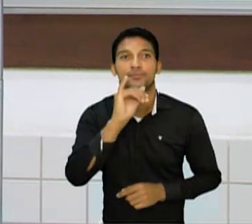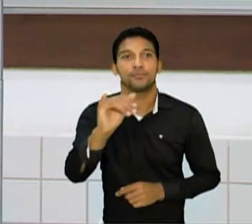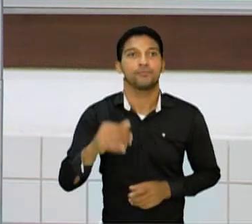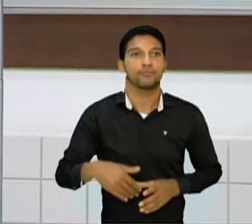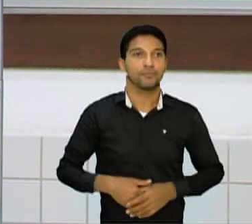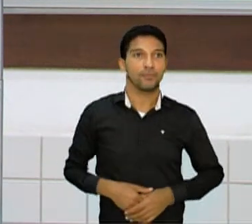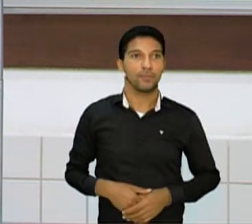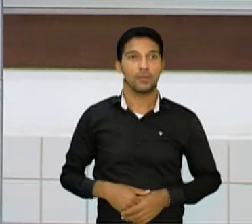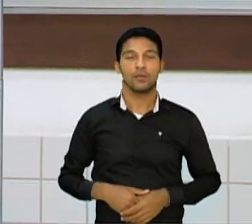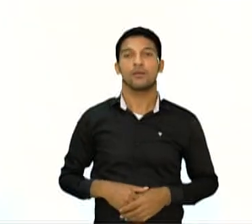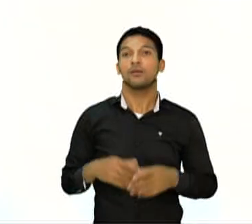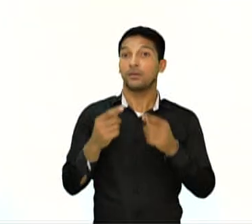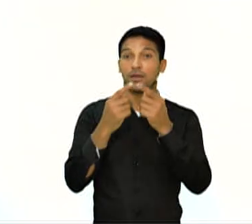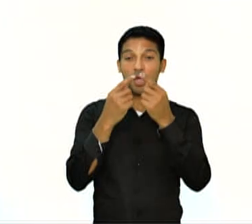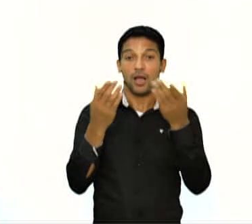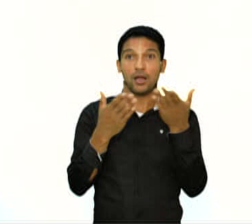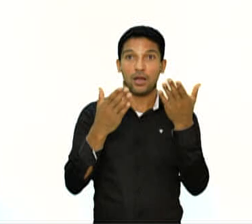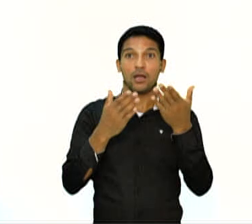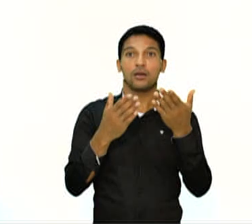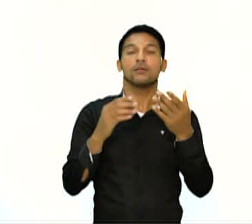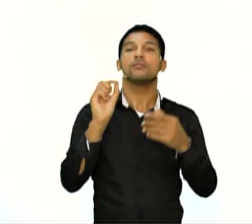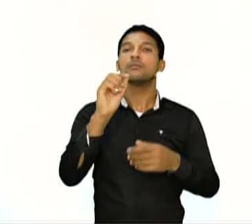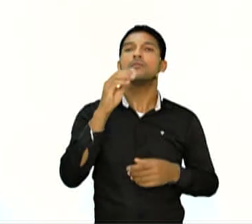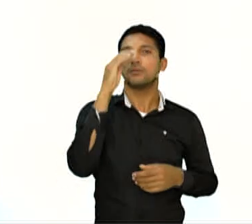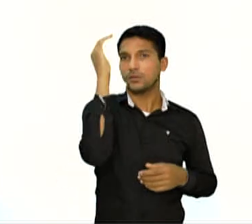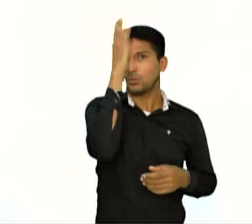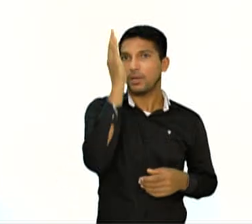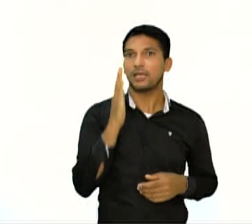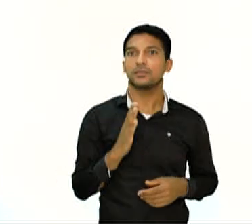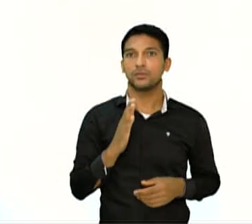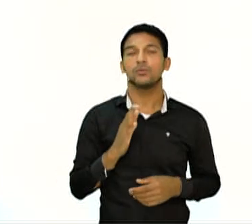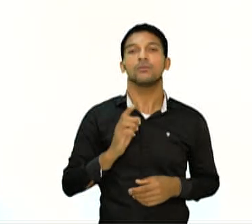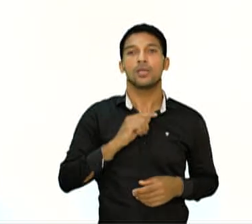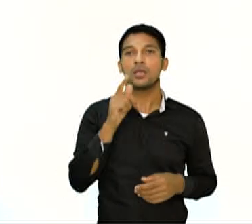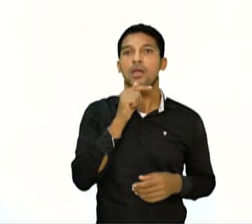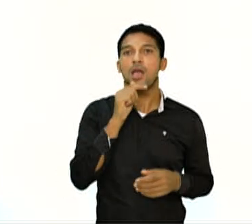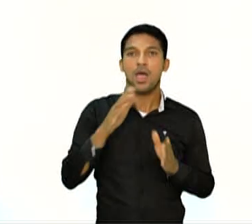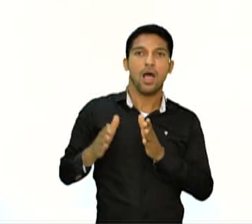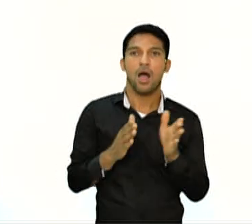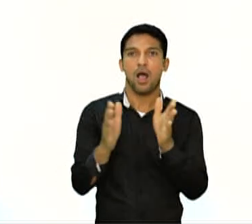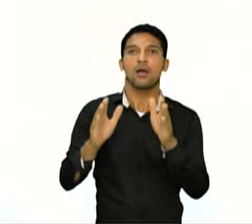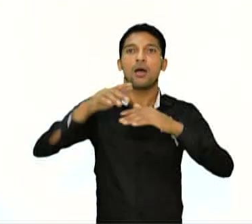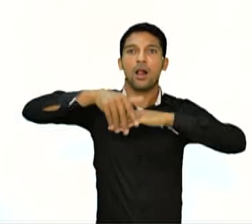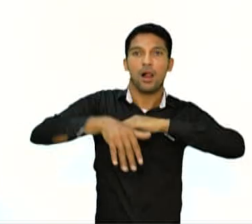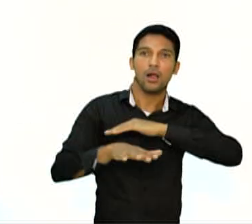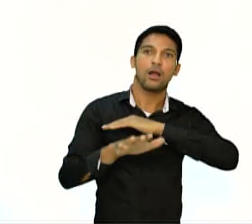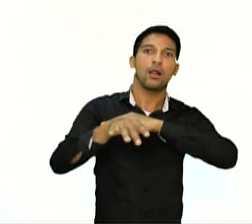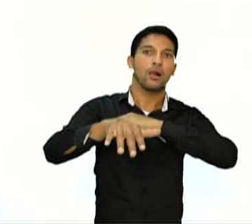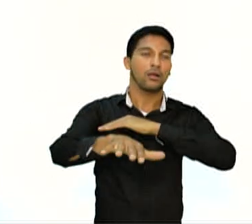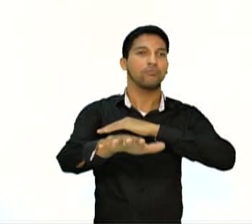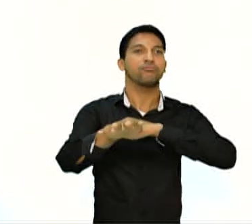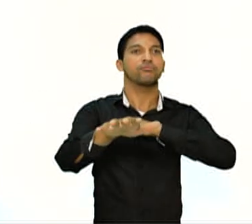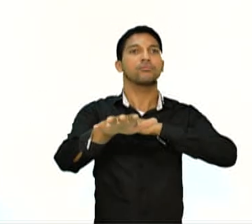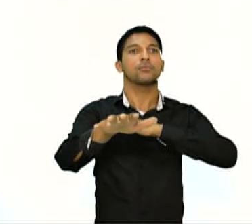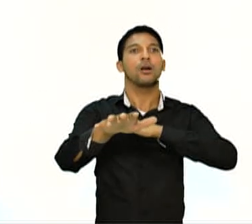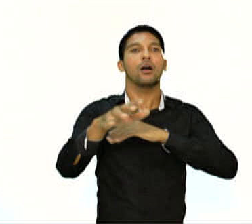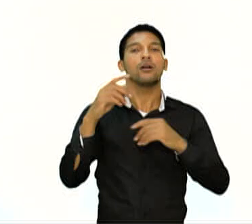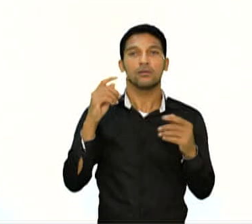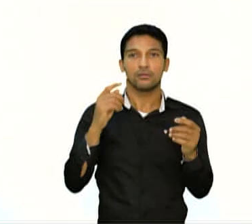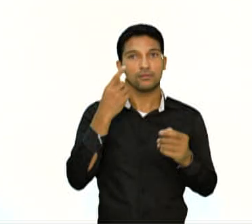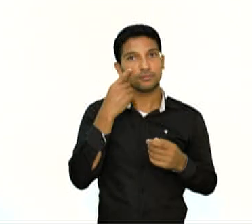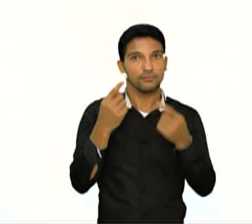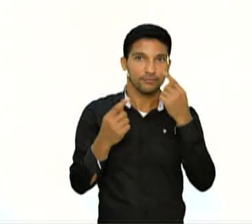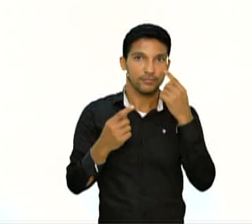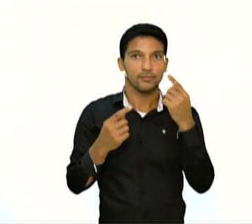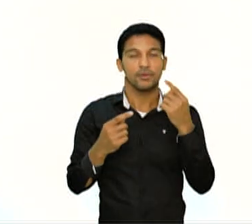Brasil. Nós, com nossa situação planáutica, principalmente da região centro-sul, usamos, e era